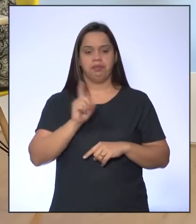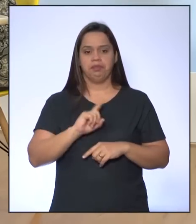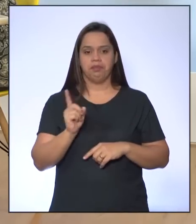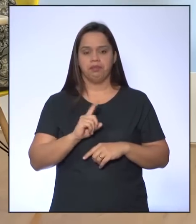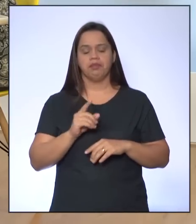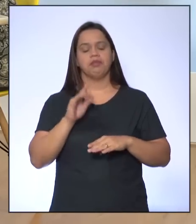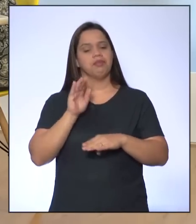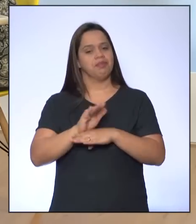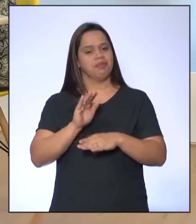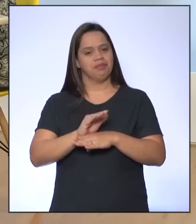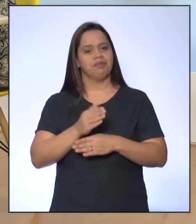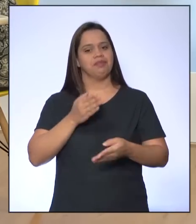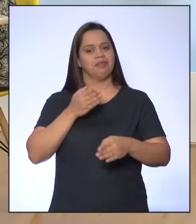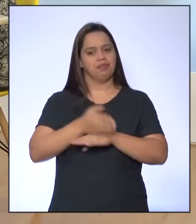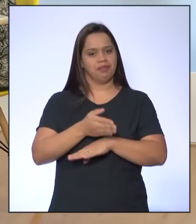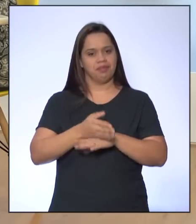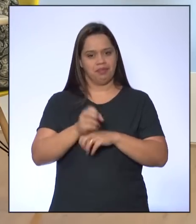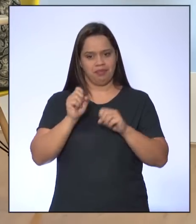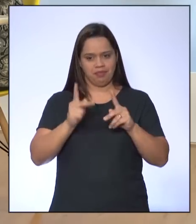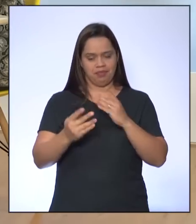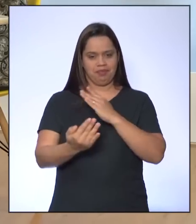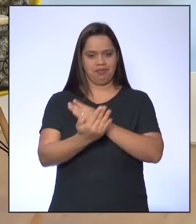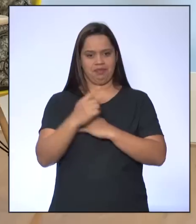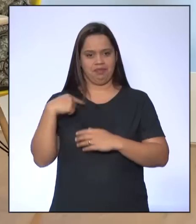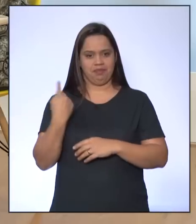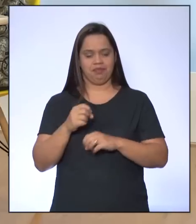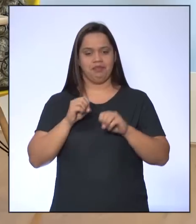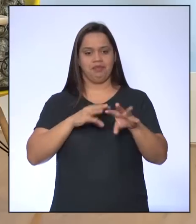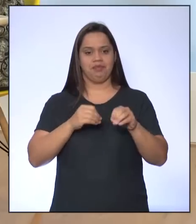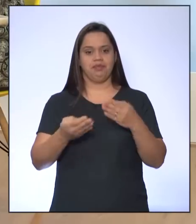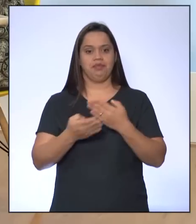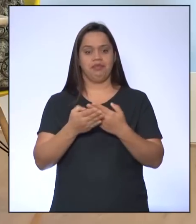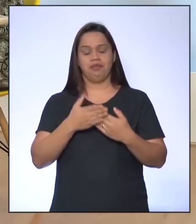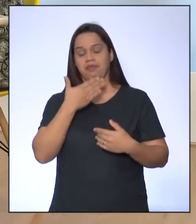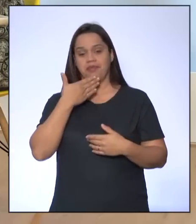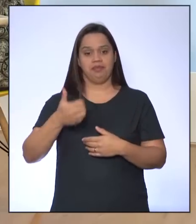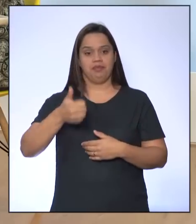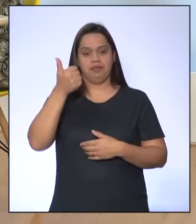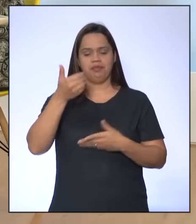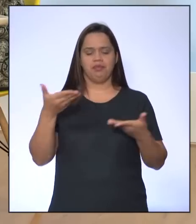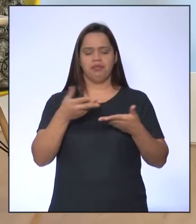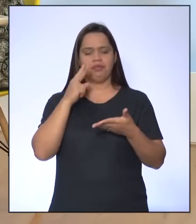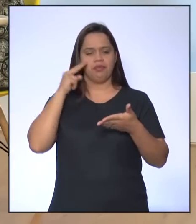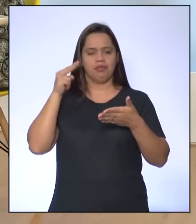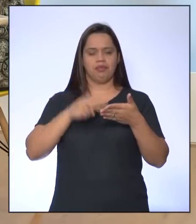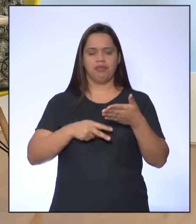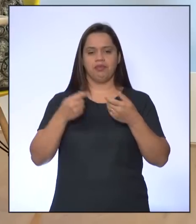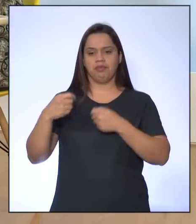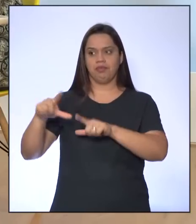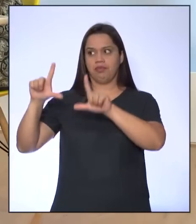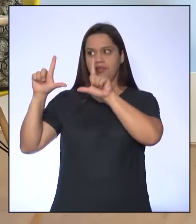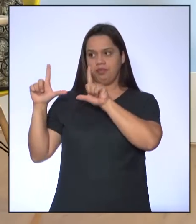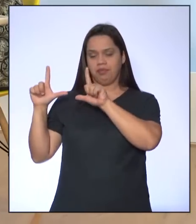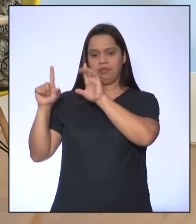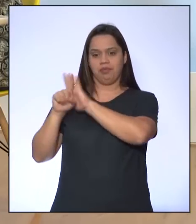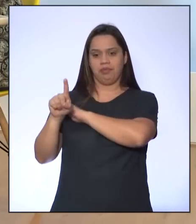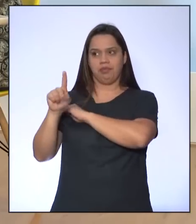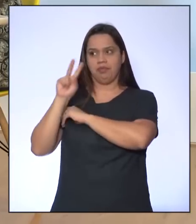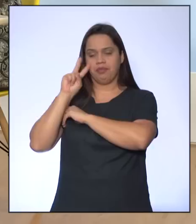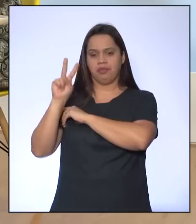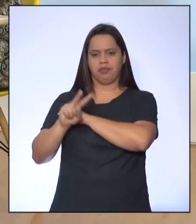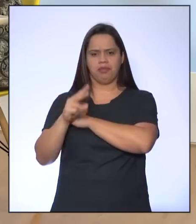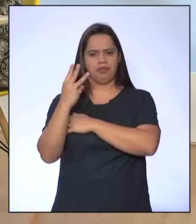gente a dar a melhor aula possível para vocês, tá bom? Então, estou aqui observando. Vamos deixar a pergunta na tela, né, Janaína? Sim,